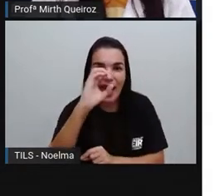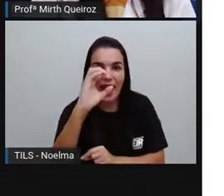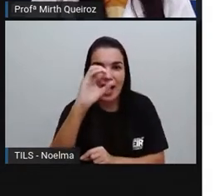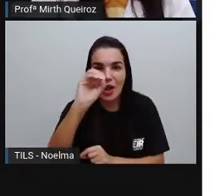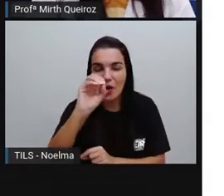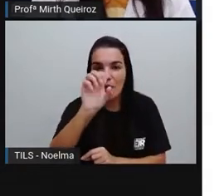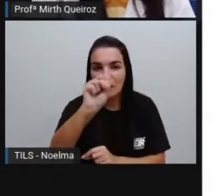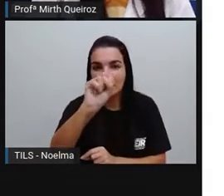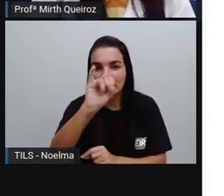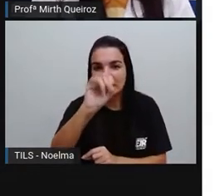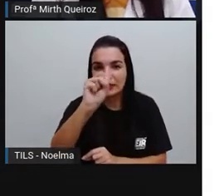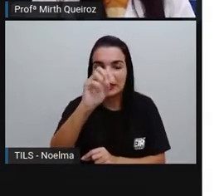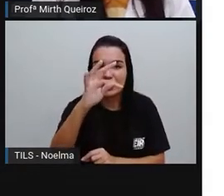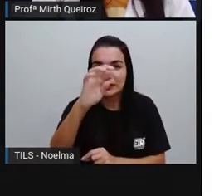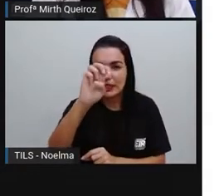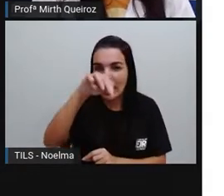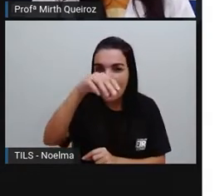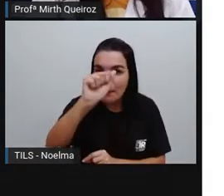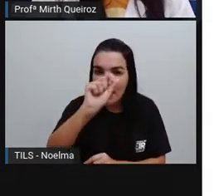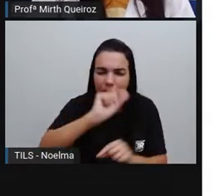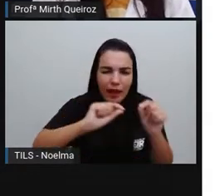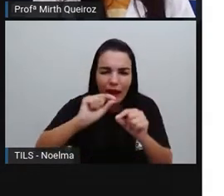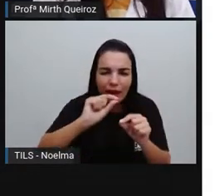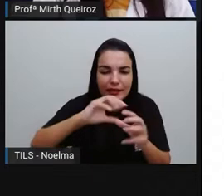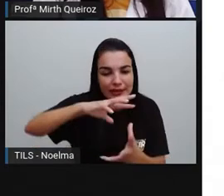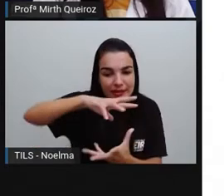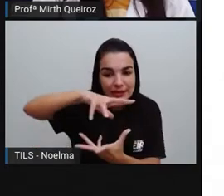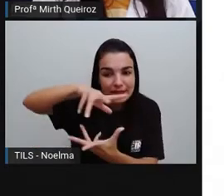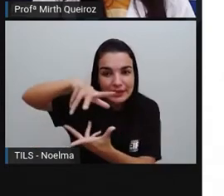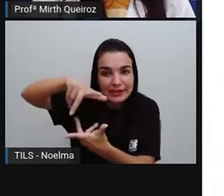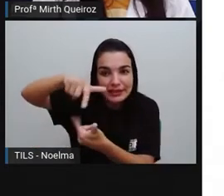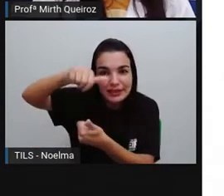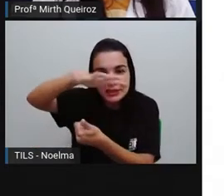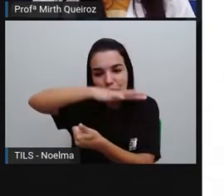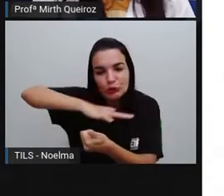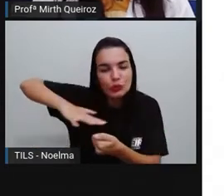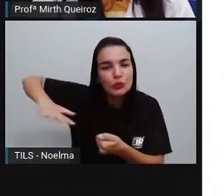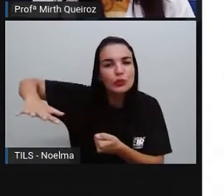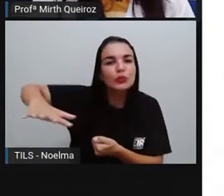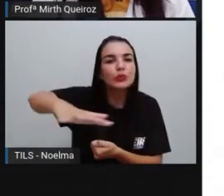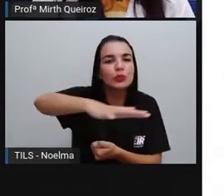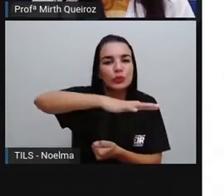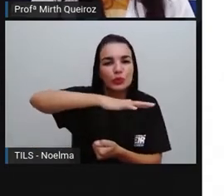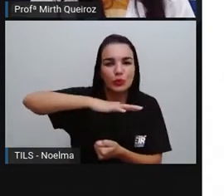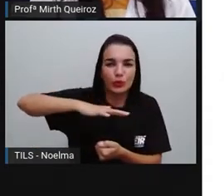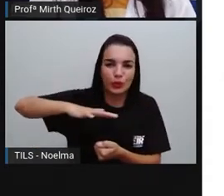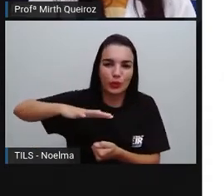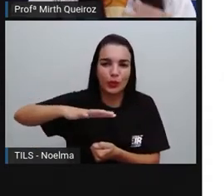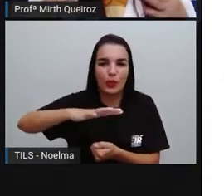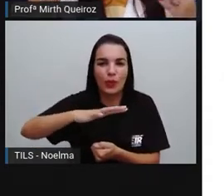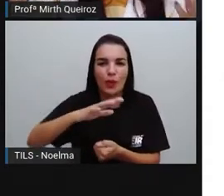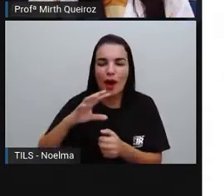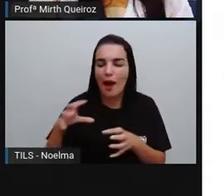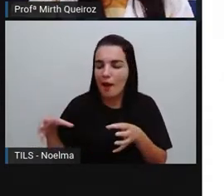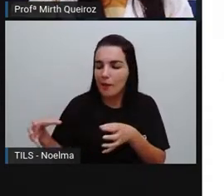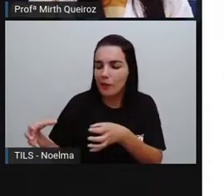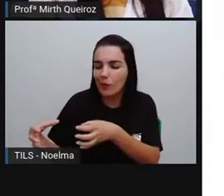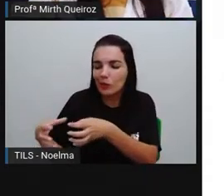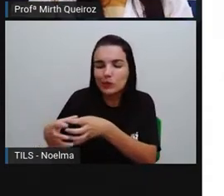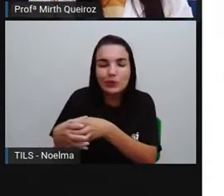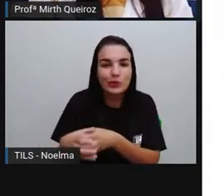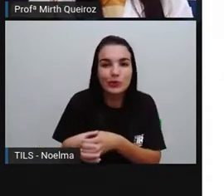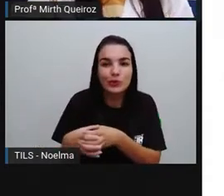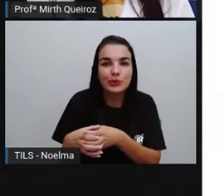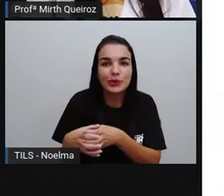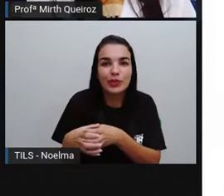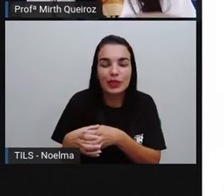gente já sabe o que é ecossistema, não é? O que é ecossistema? Ecossistema seria o quê? Esse conjunto